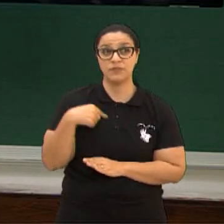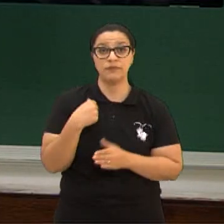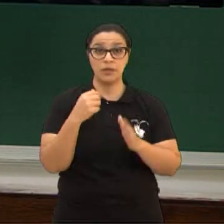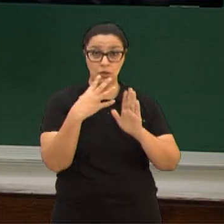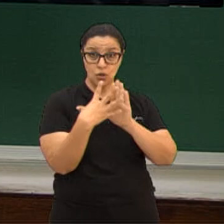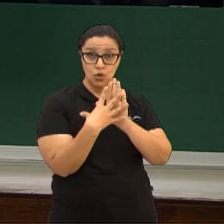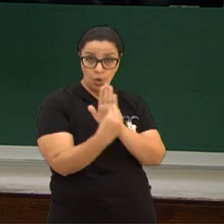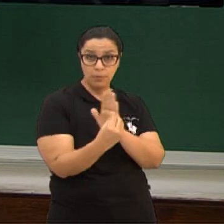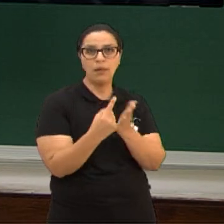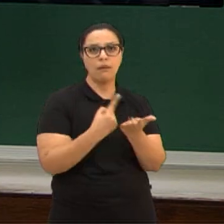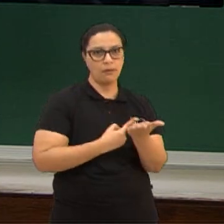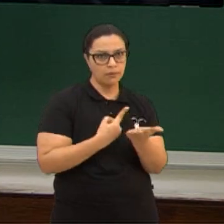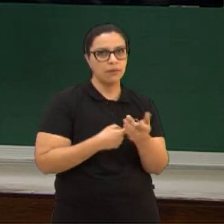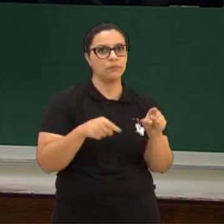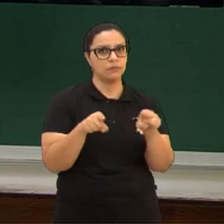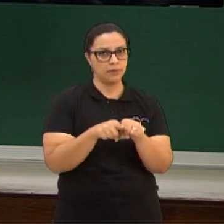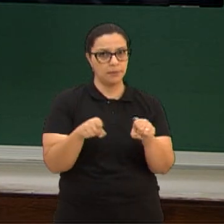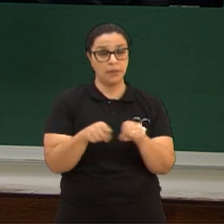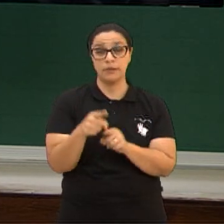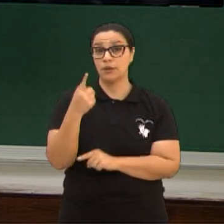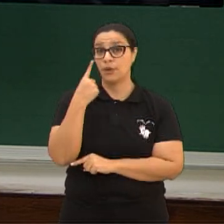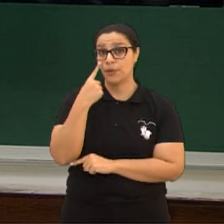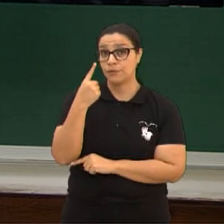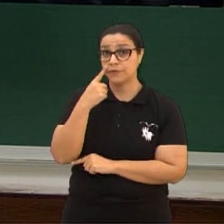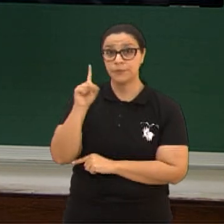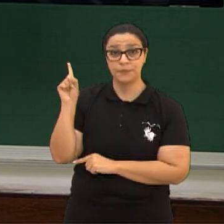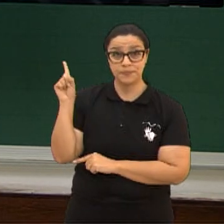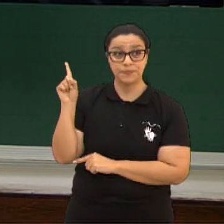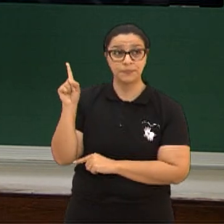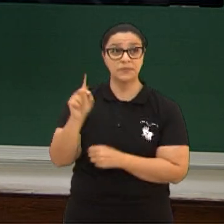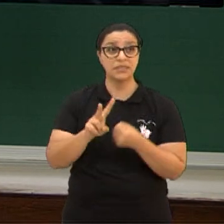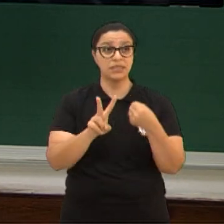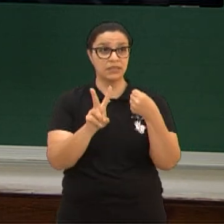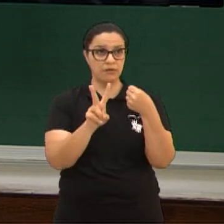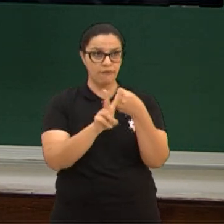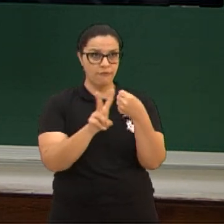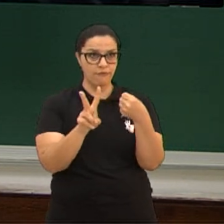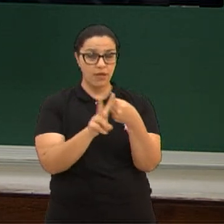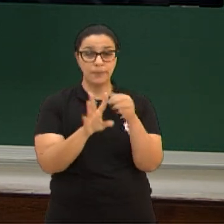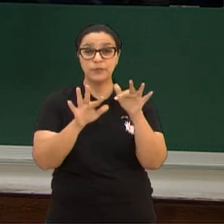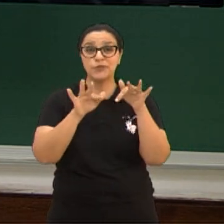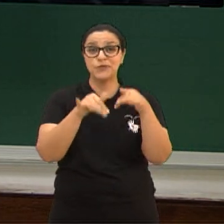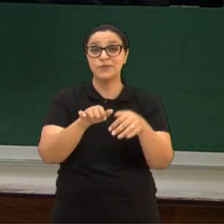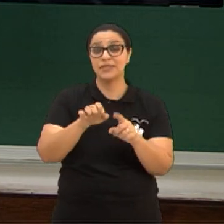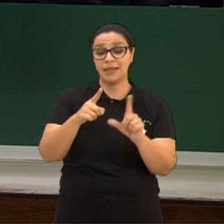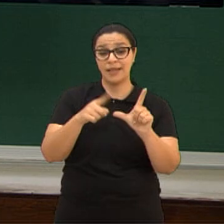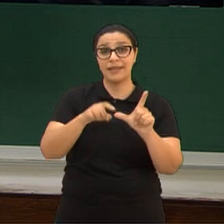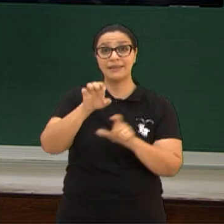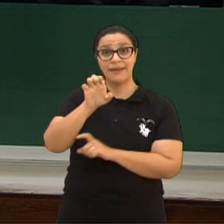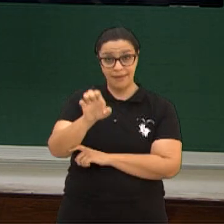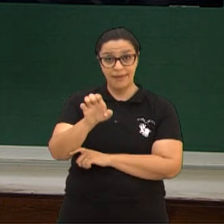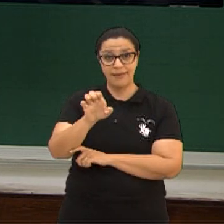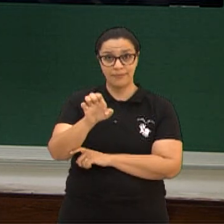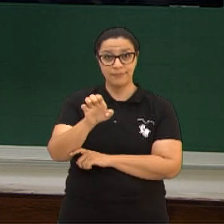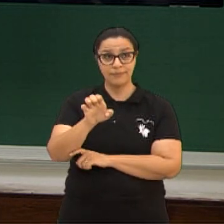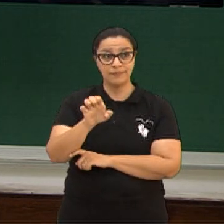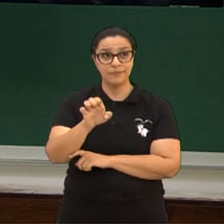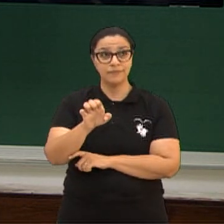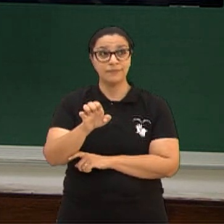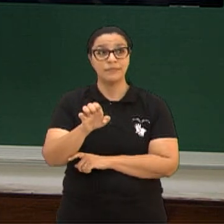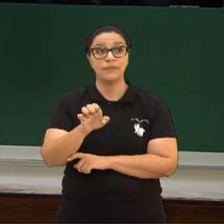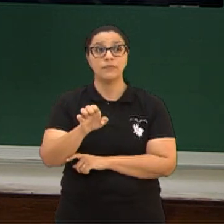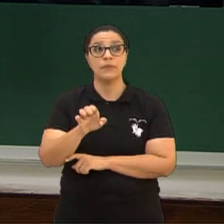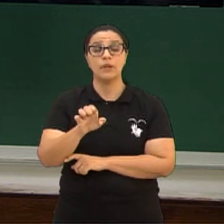anotar aí no seu caderno. Olha só, verbos terminados em e não